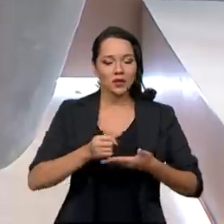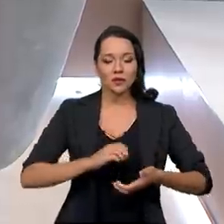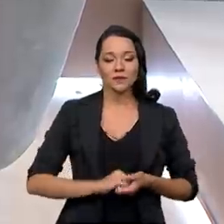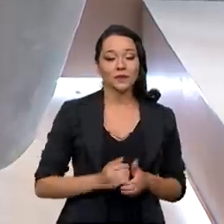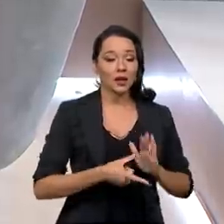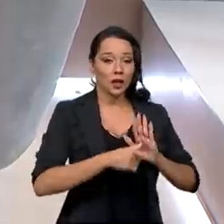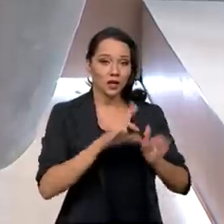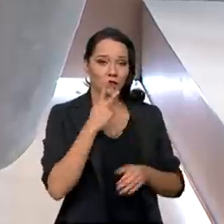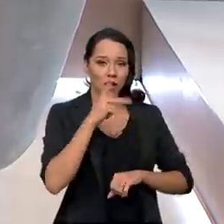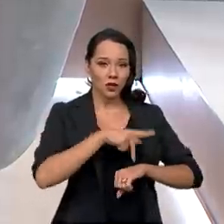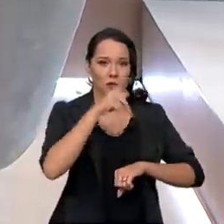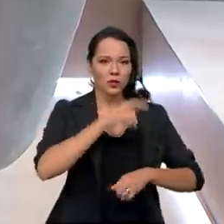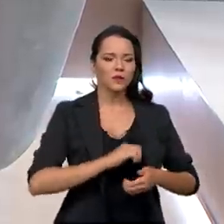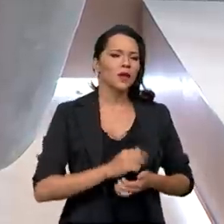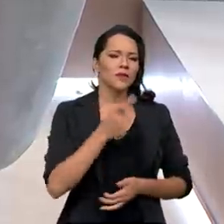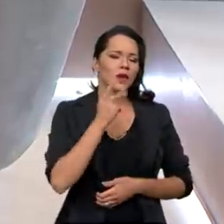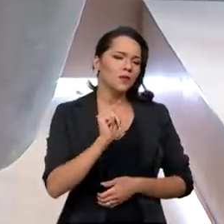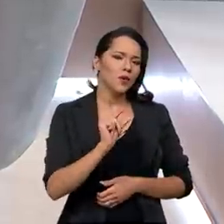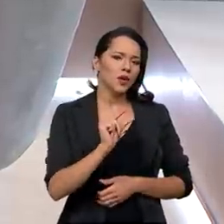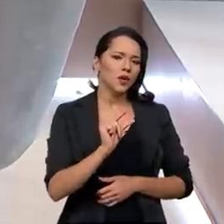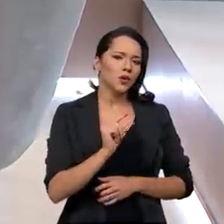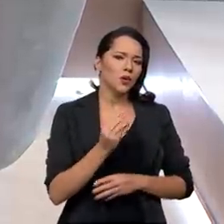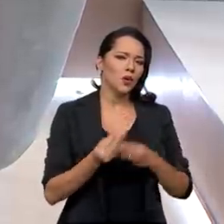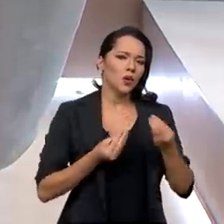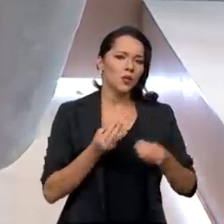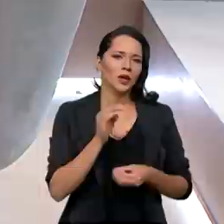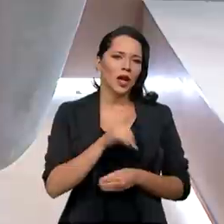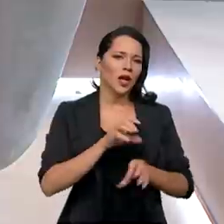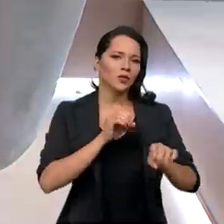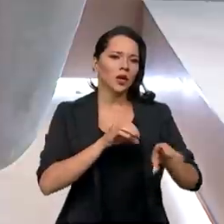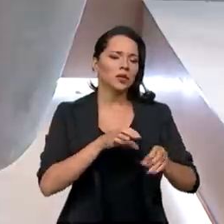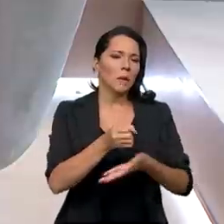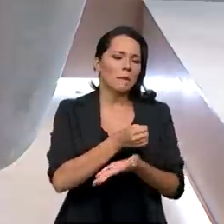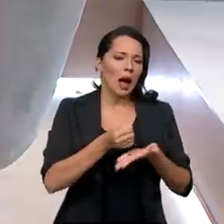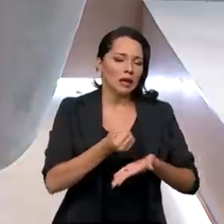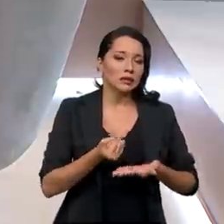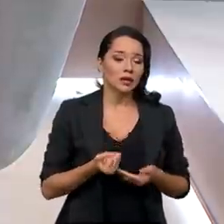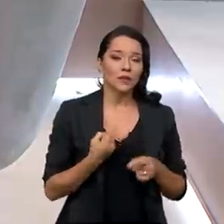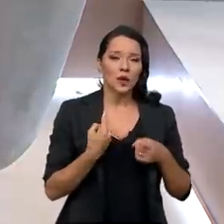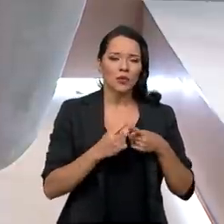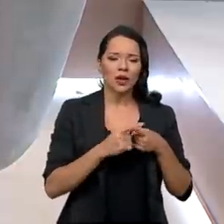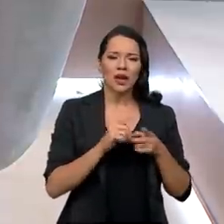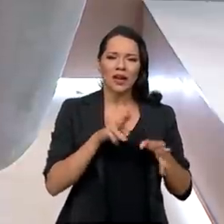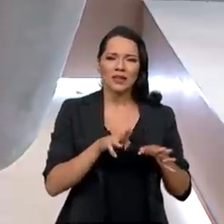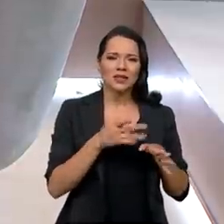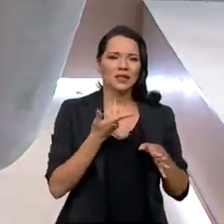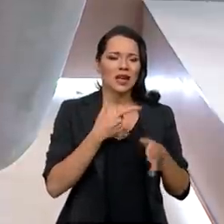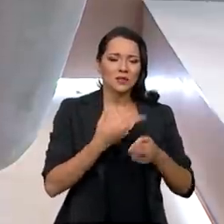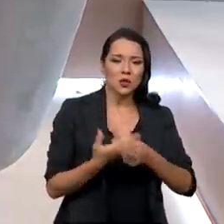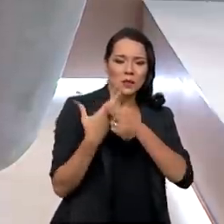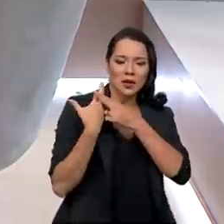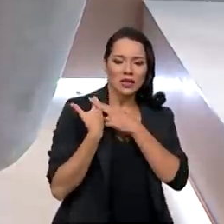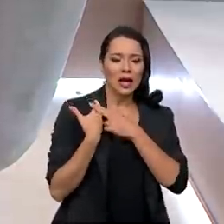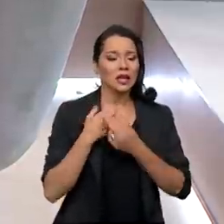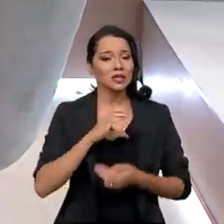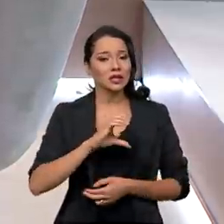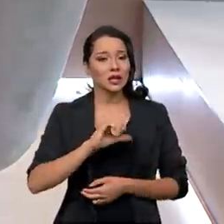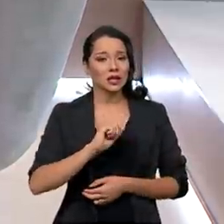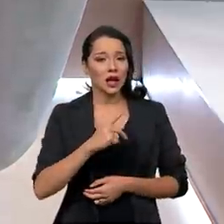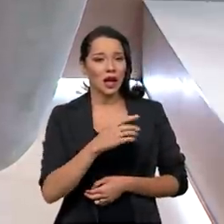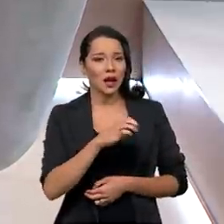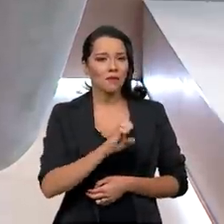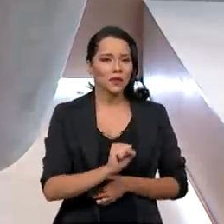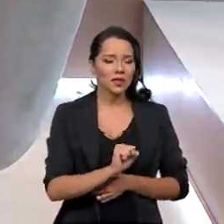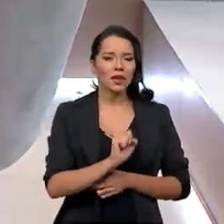dos pós-graduandos, fala um pouquinho para a gente da educação básica, porque essa incumbência, essa responsabilidade da CAPES é mais